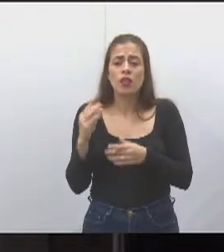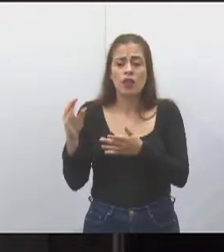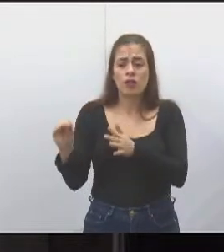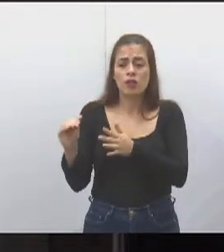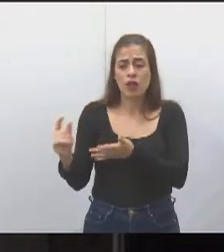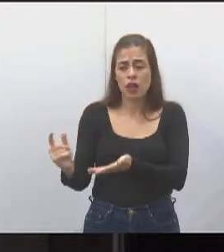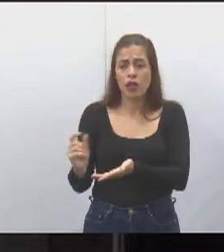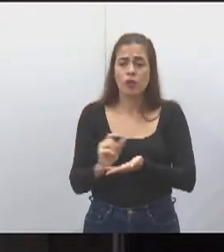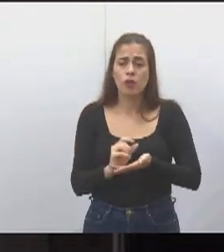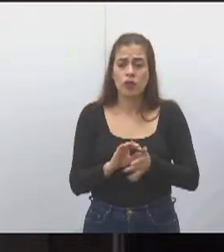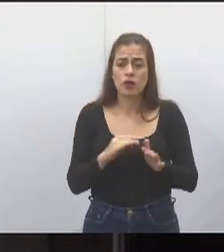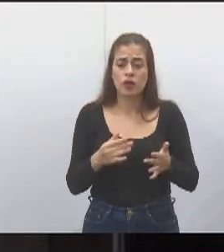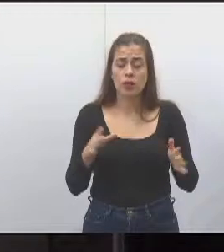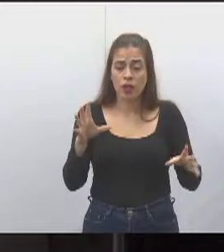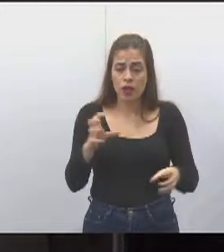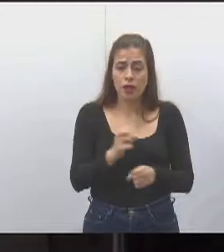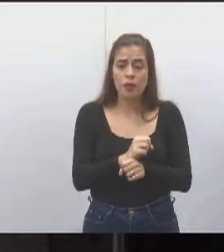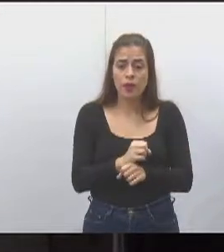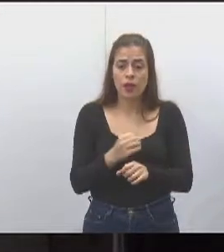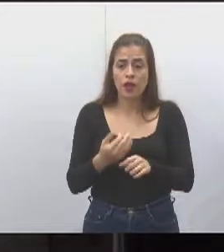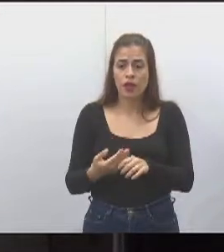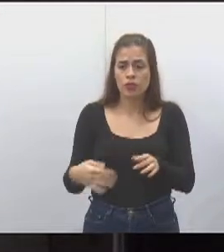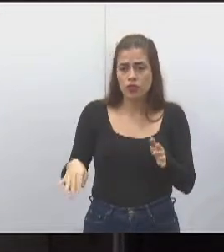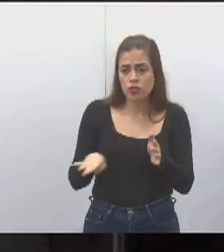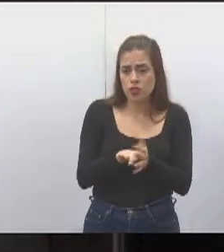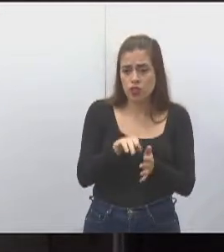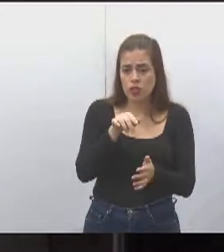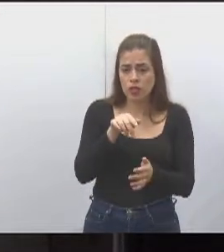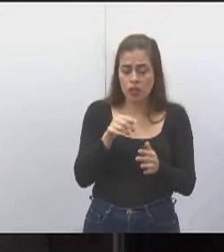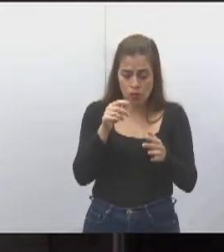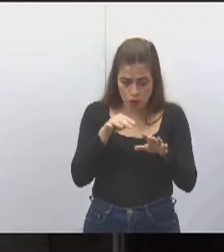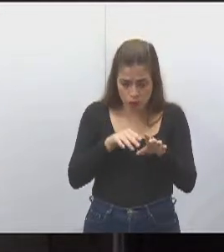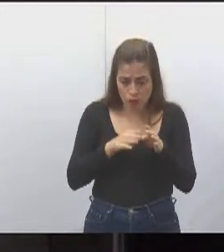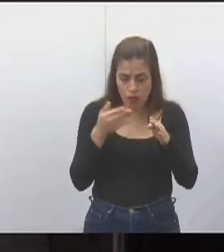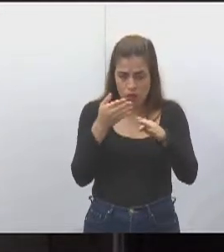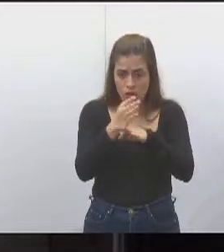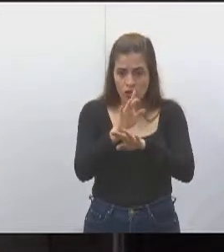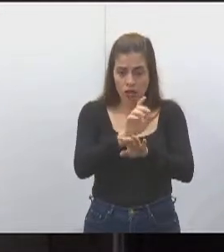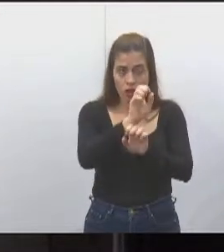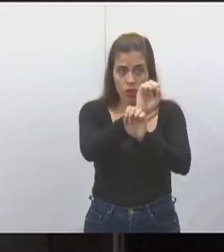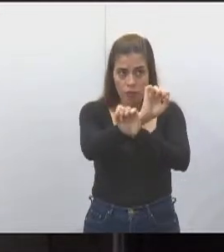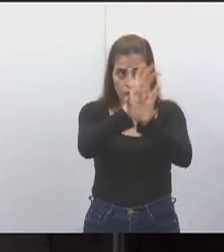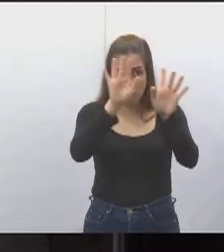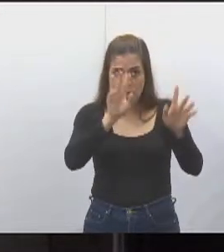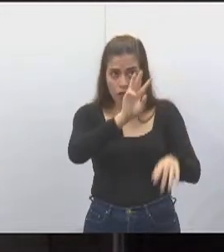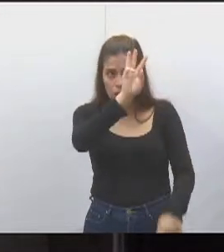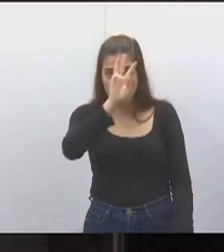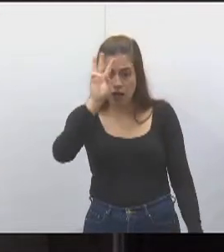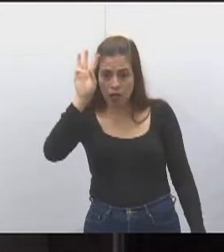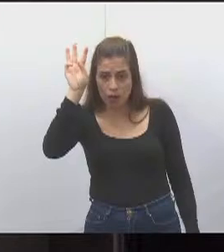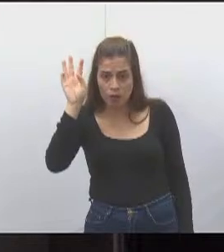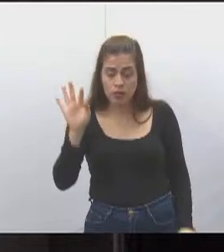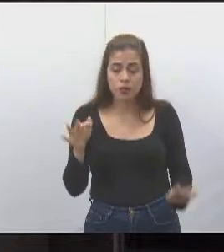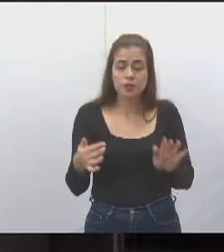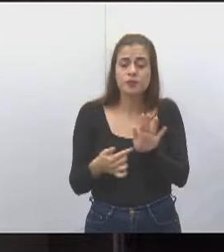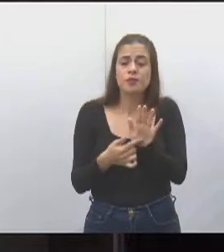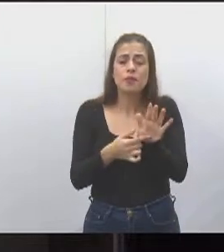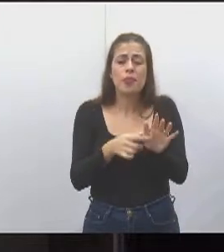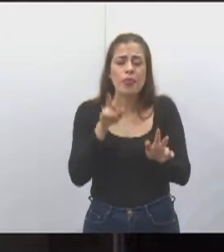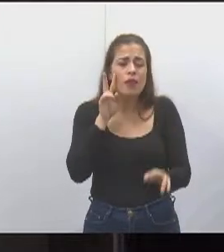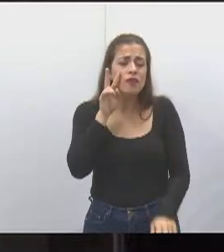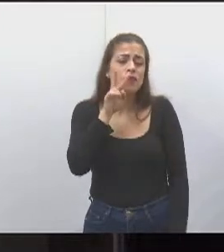para complementar, eu entrei aqui no portal da transparência e eu vi que